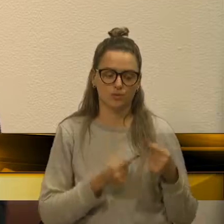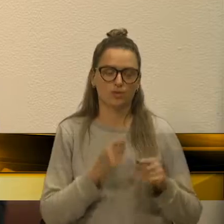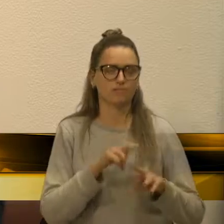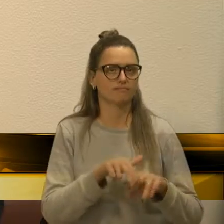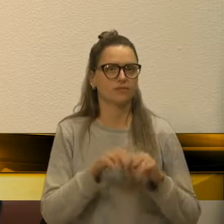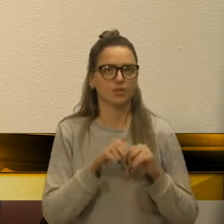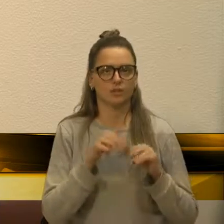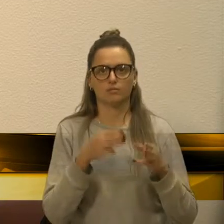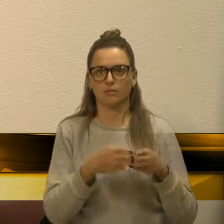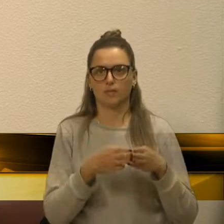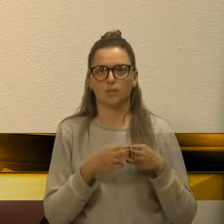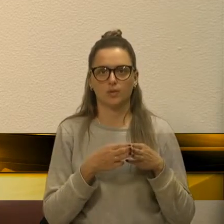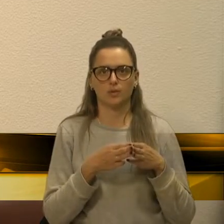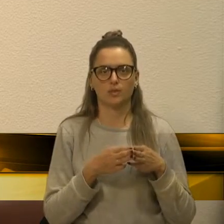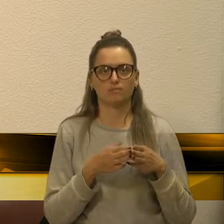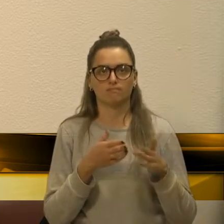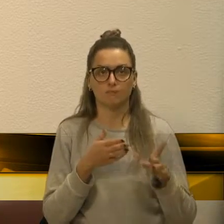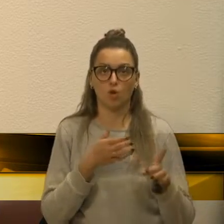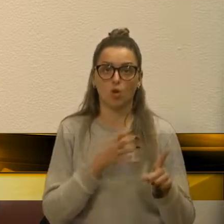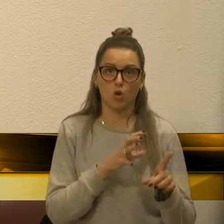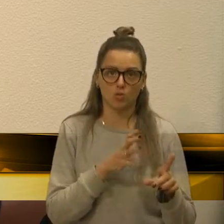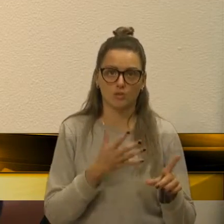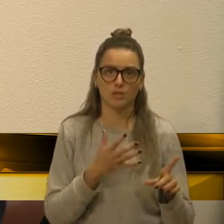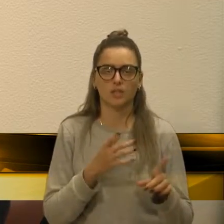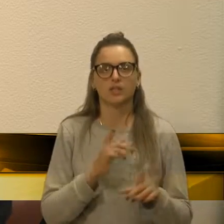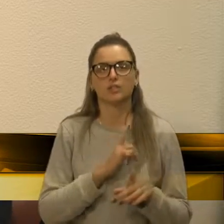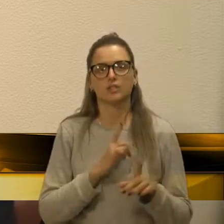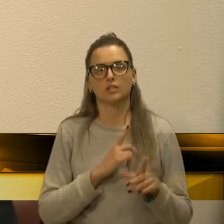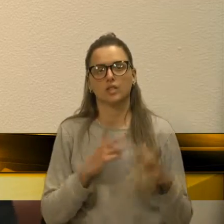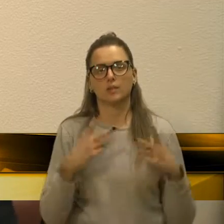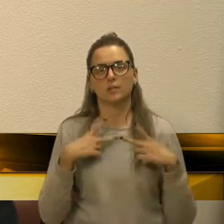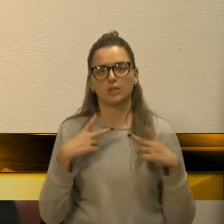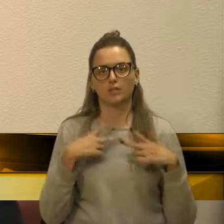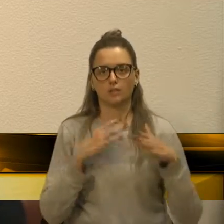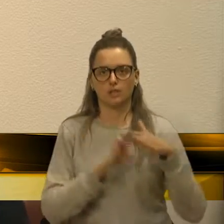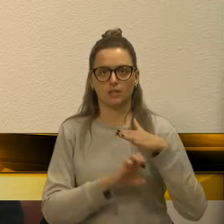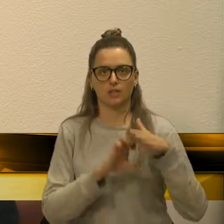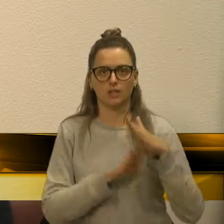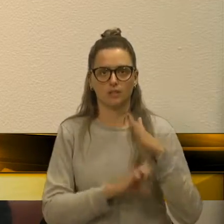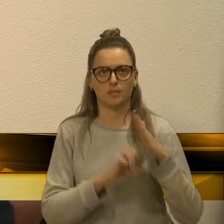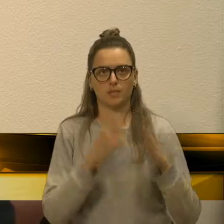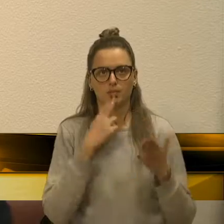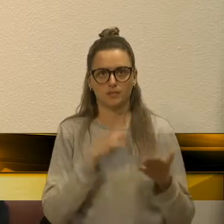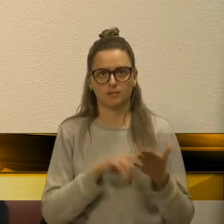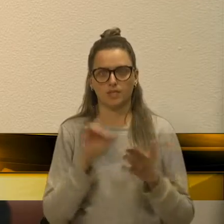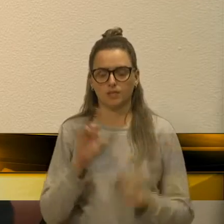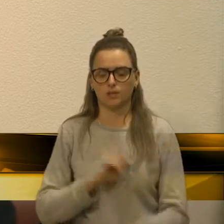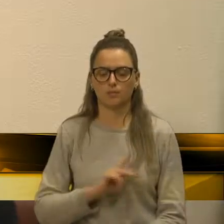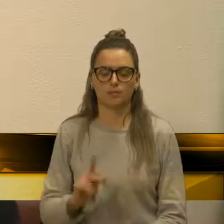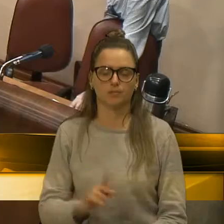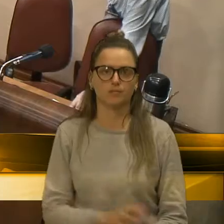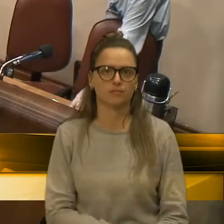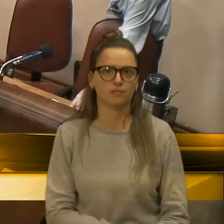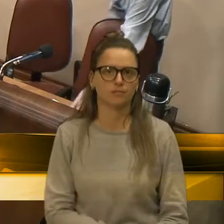essa moção de contrariedade à possibilidade de privatização da empresa de Correios e Telégrafos. Era isso, senhor presidente. Posso falar o seu...